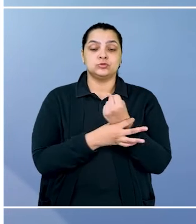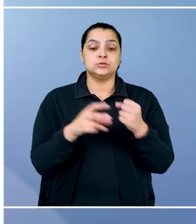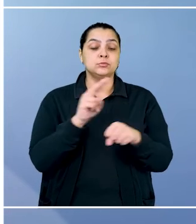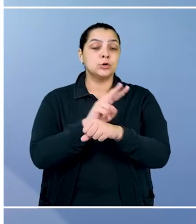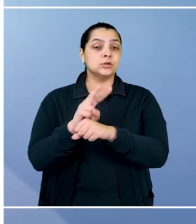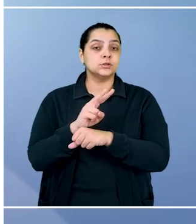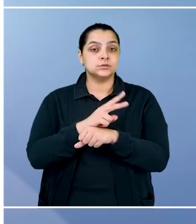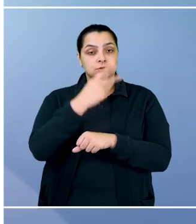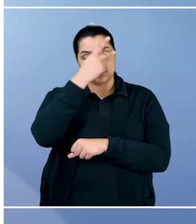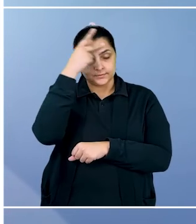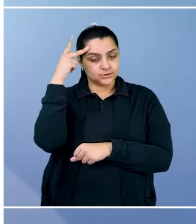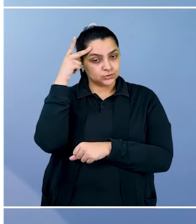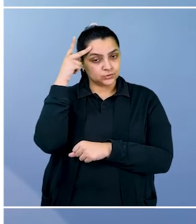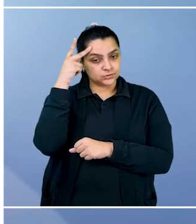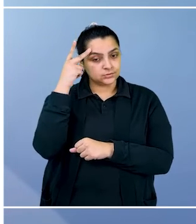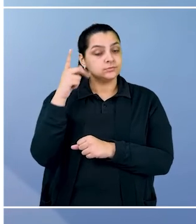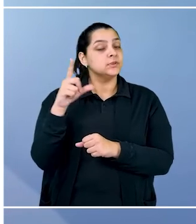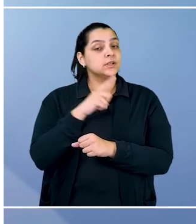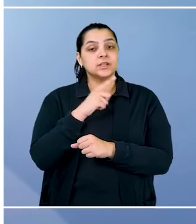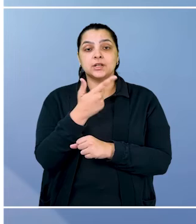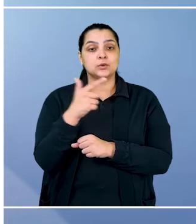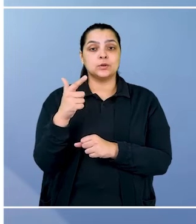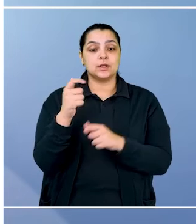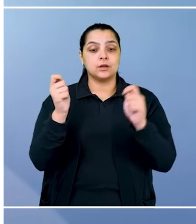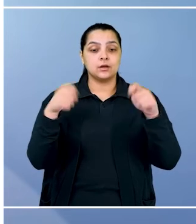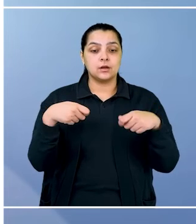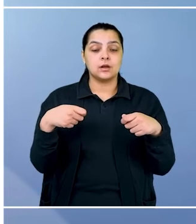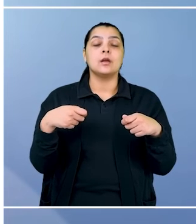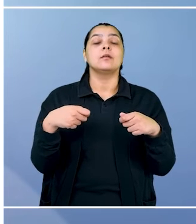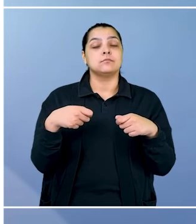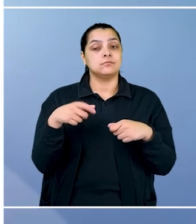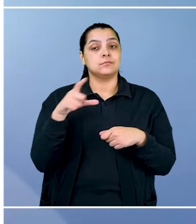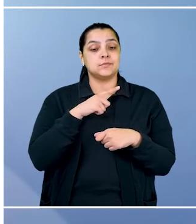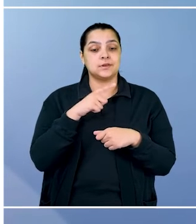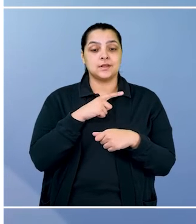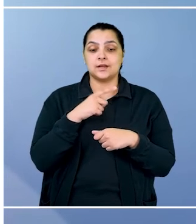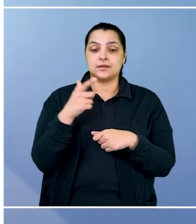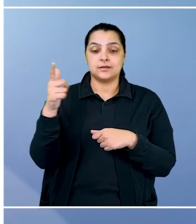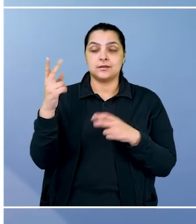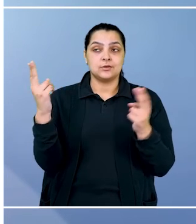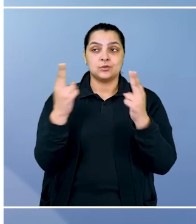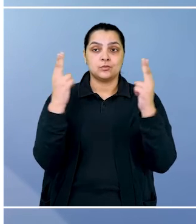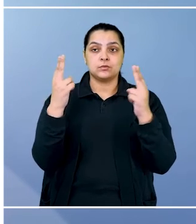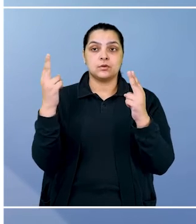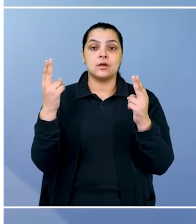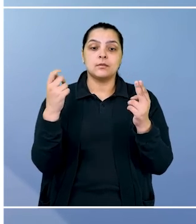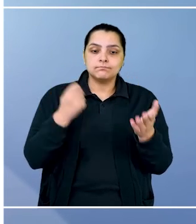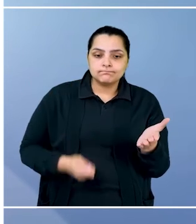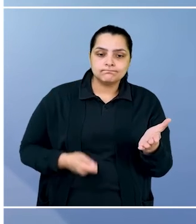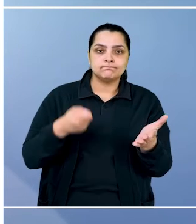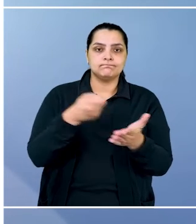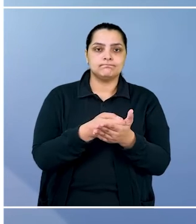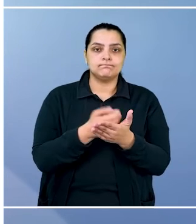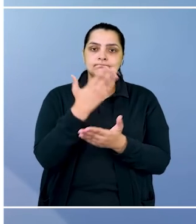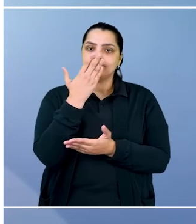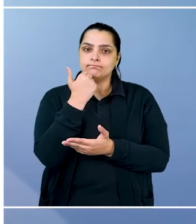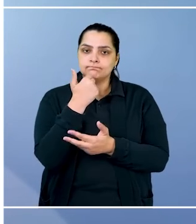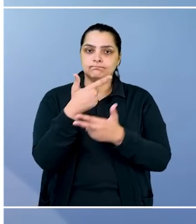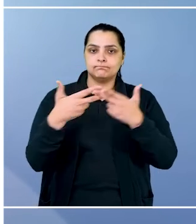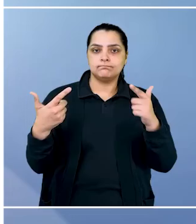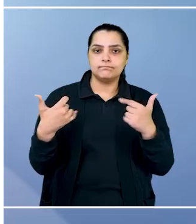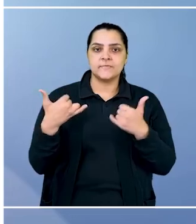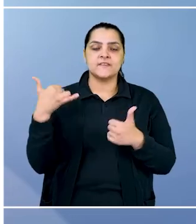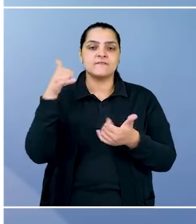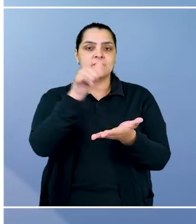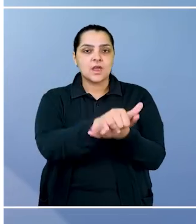e à proteção às pessoas hipossuficientes, quando configurada a impossibilidade de arcar com as despesas